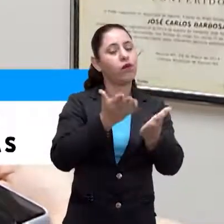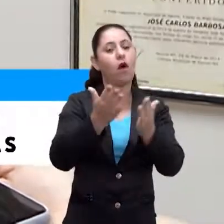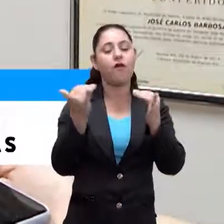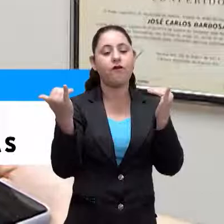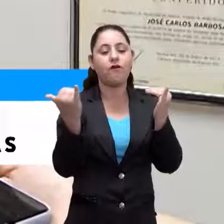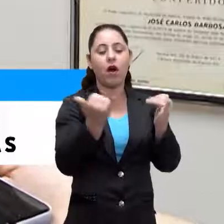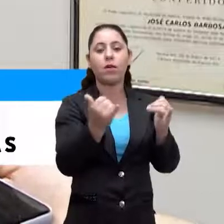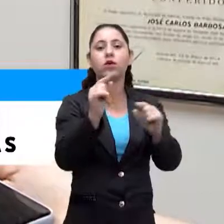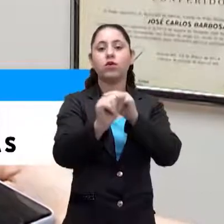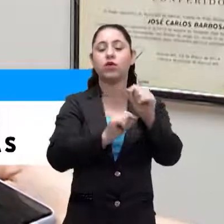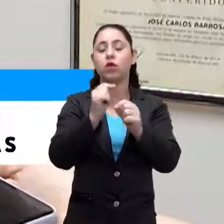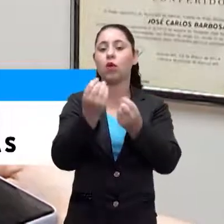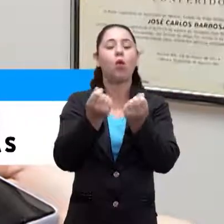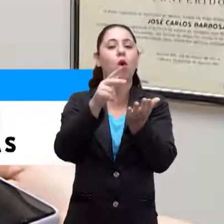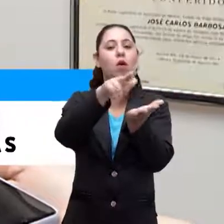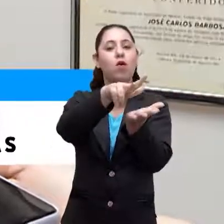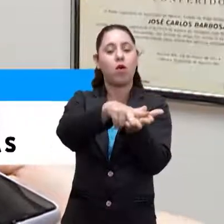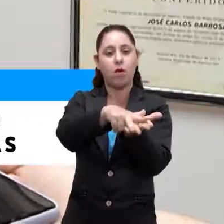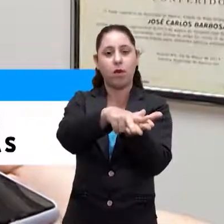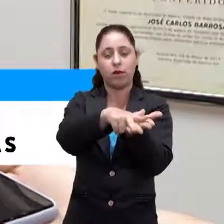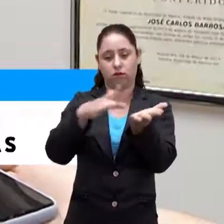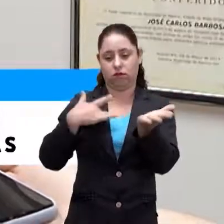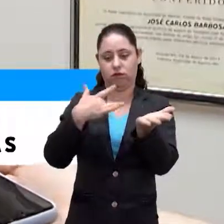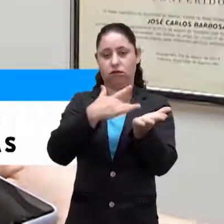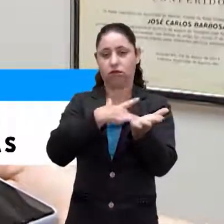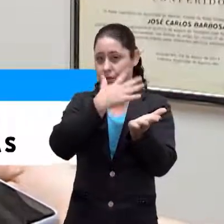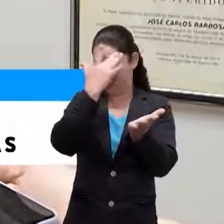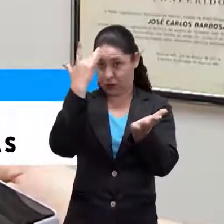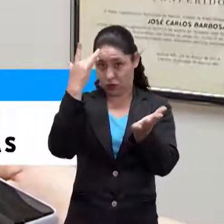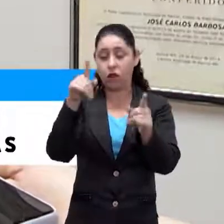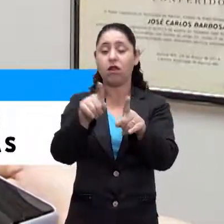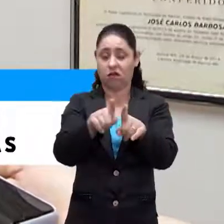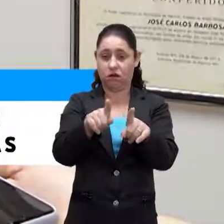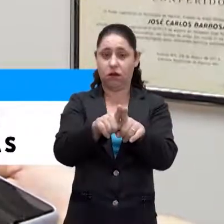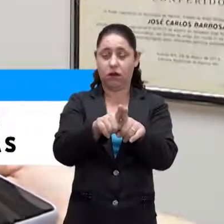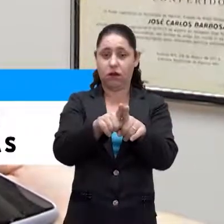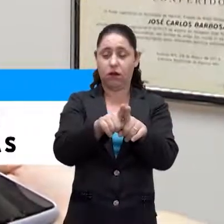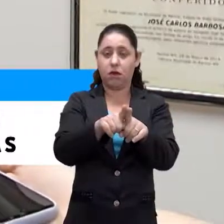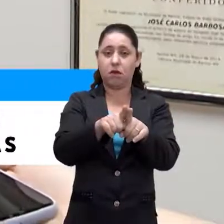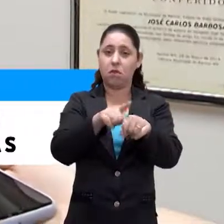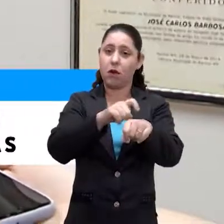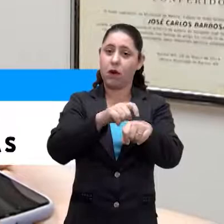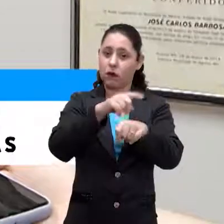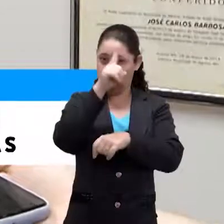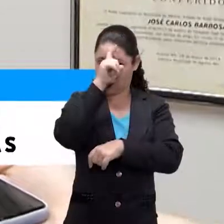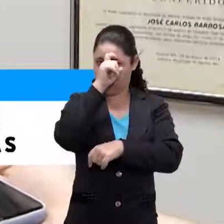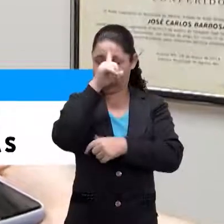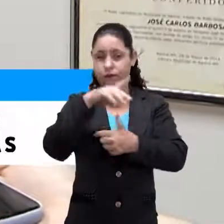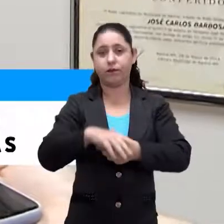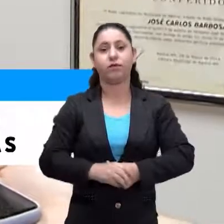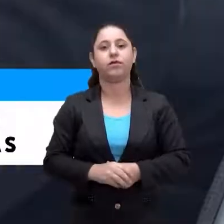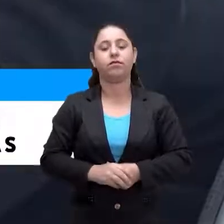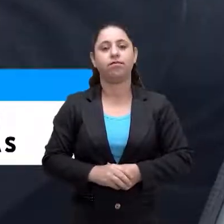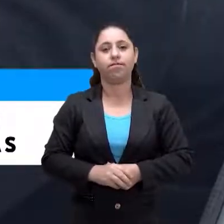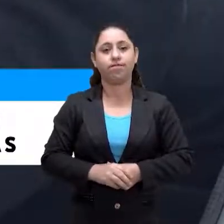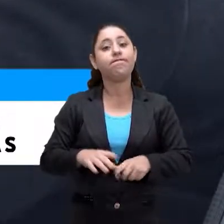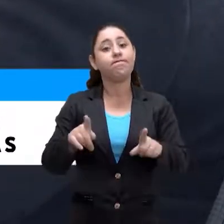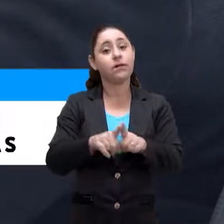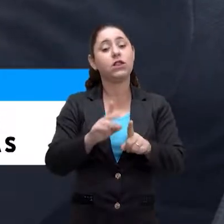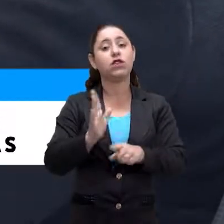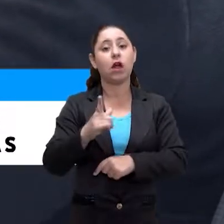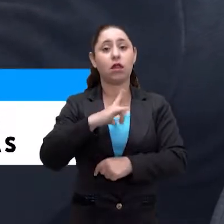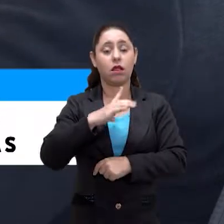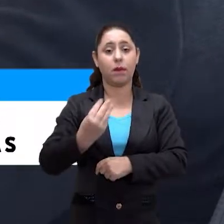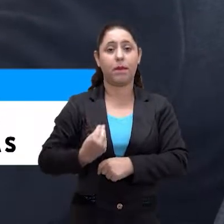prestar todas as informações do estado de saúde, do quadro clínico daquela pessoa que se encontra em ambiente hospitalar.